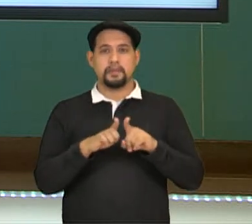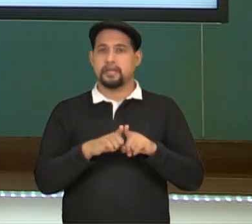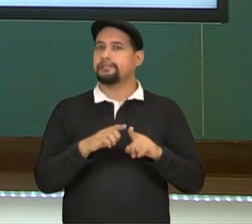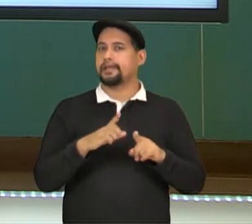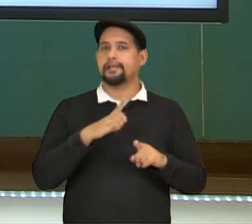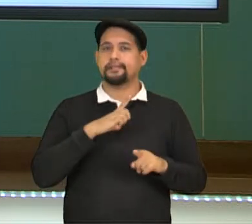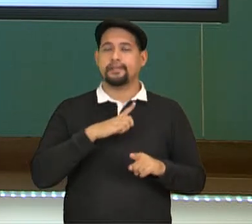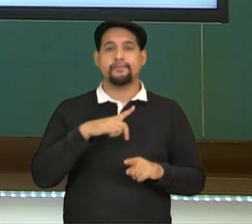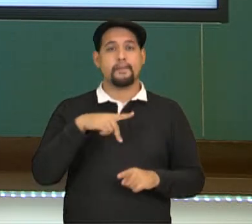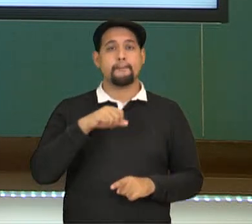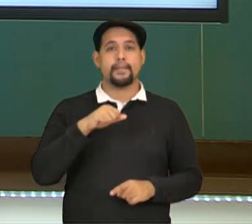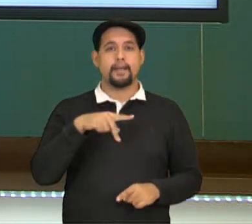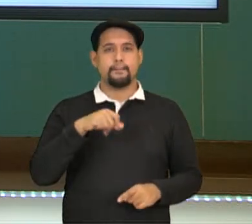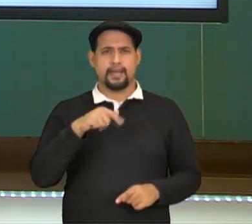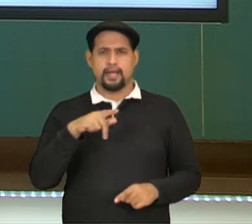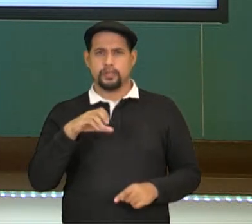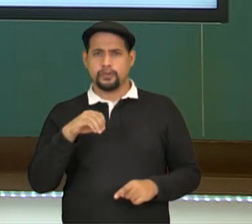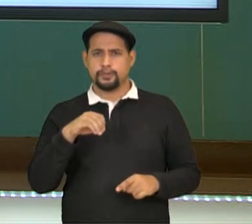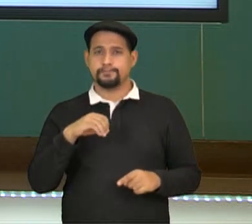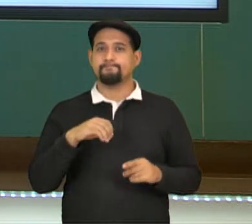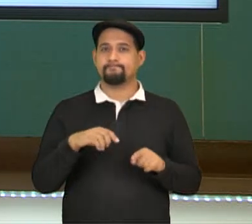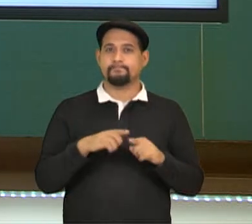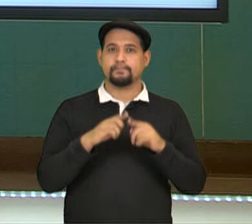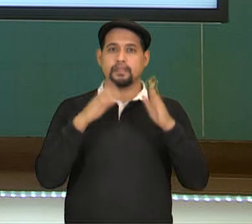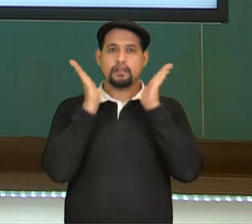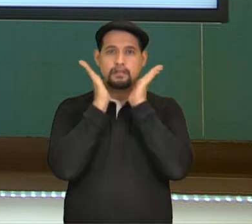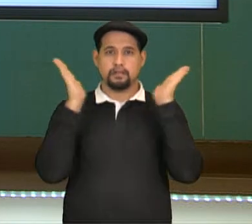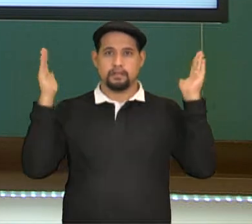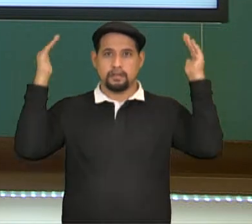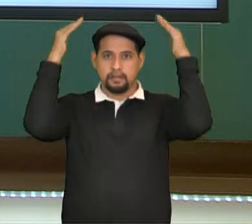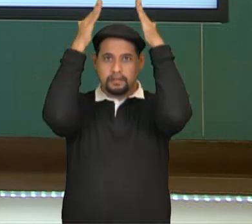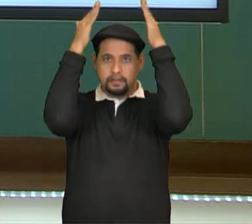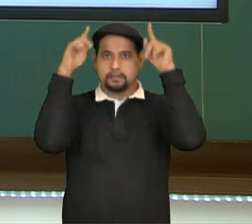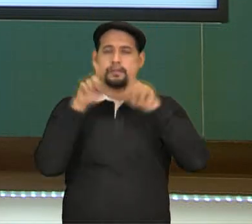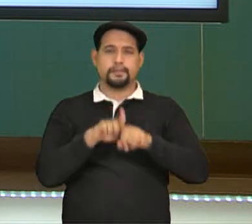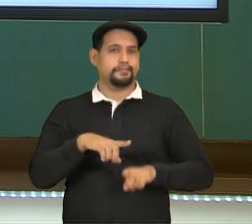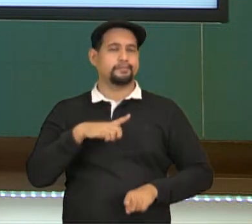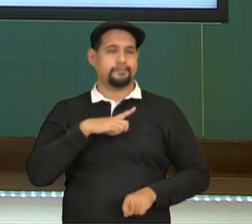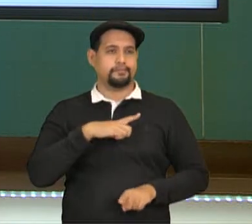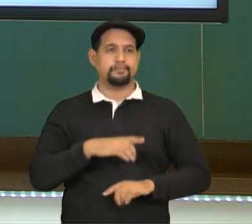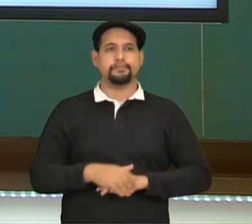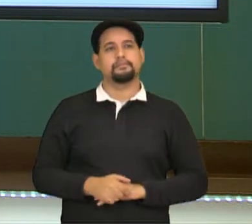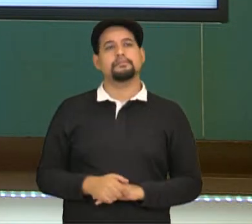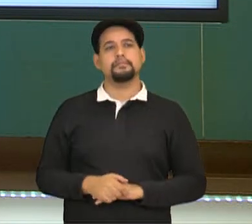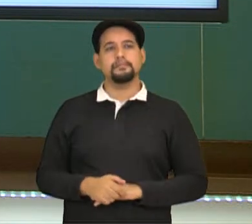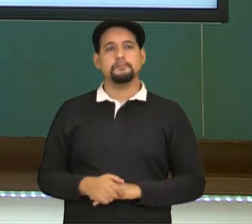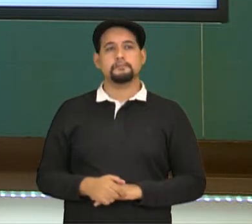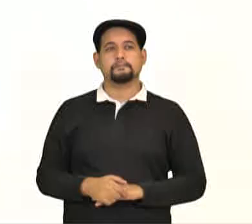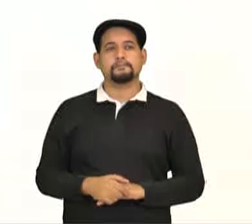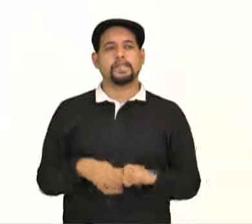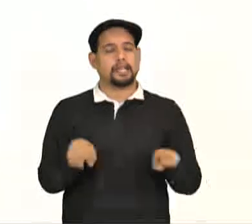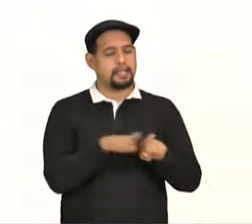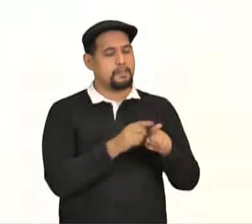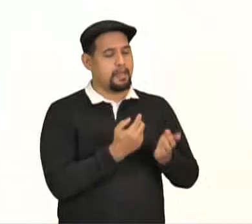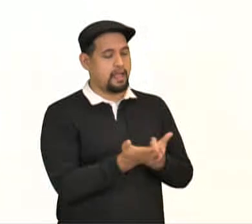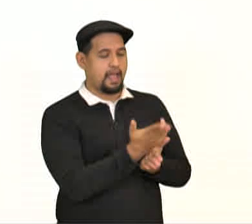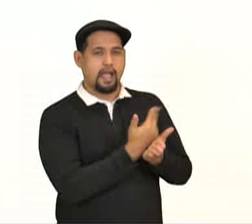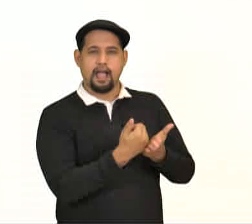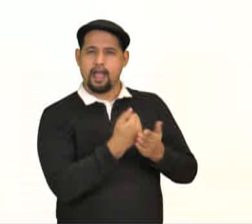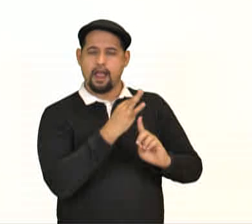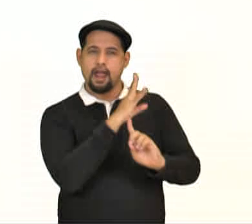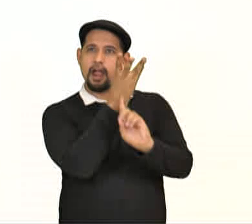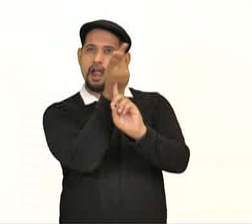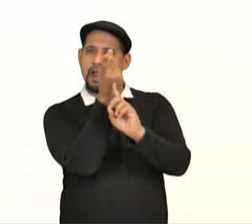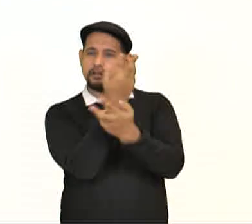ocorrendo o cesaropapismo no Império Bizantino, com o Império Bizantino, tá? A arte, a questão da arte era muito presente